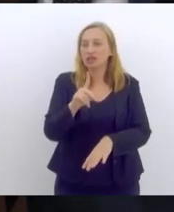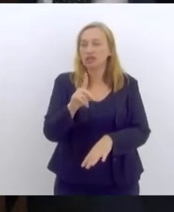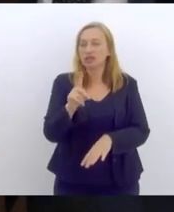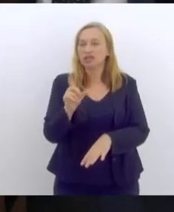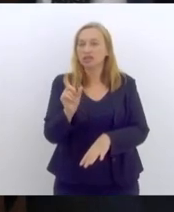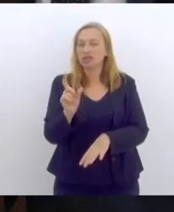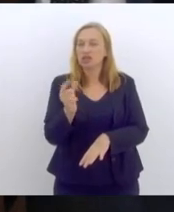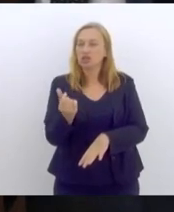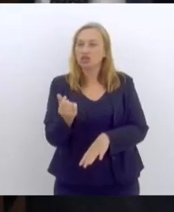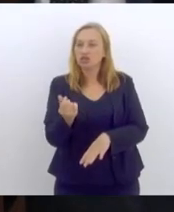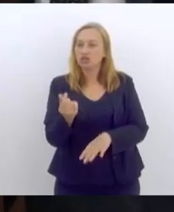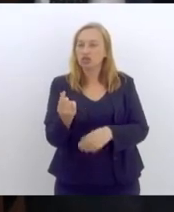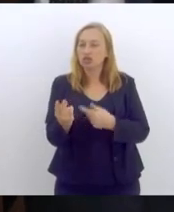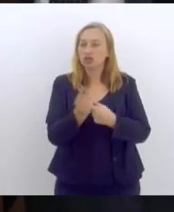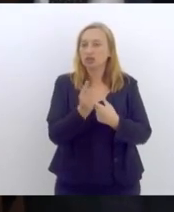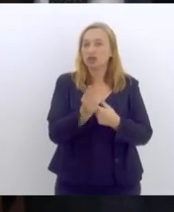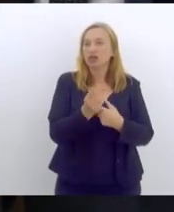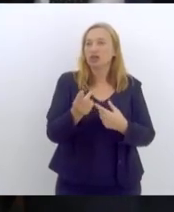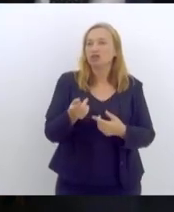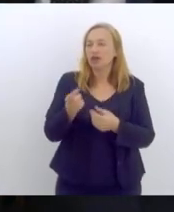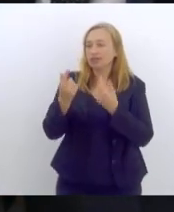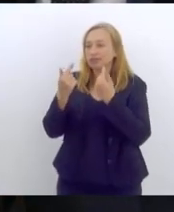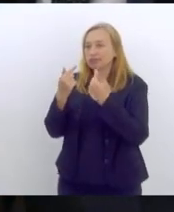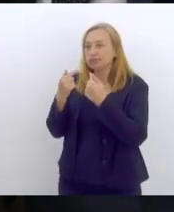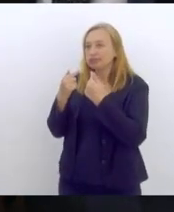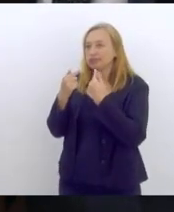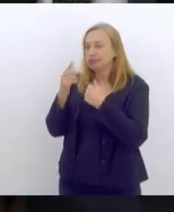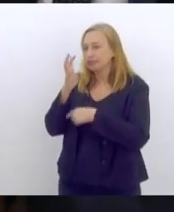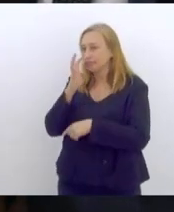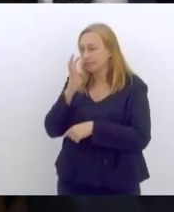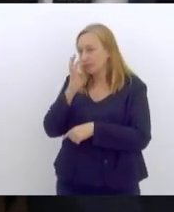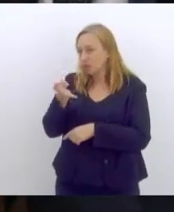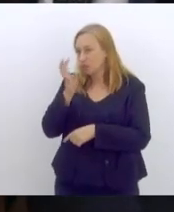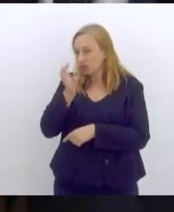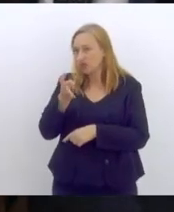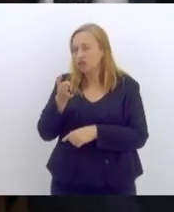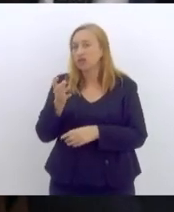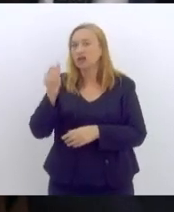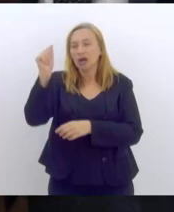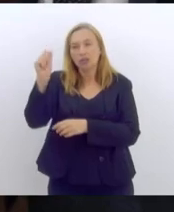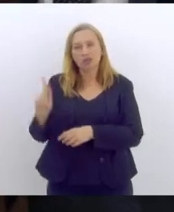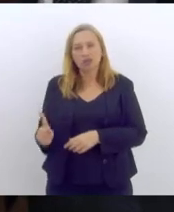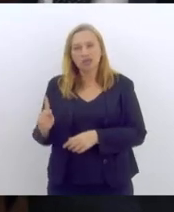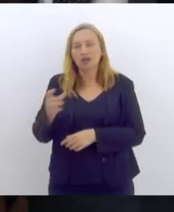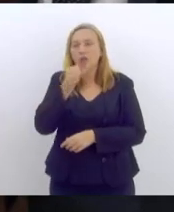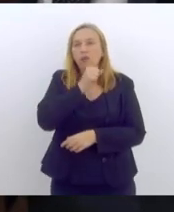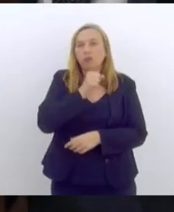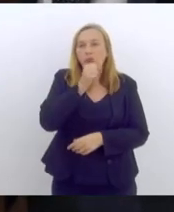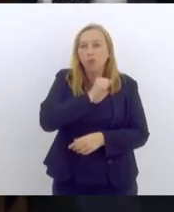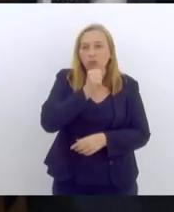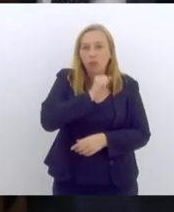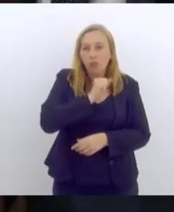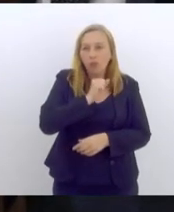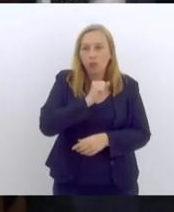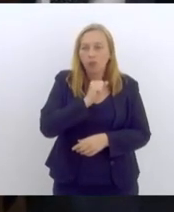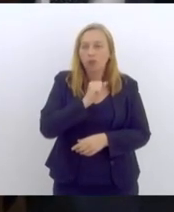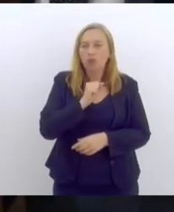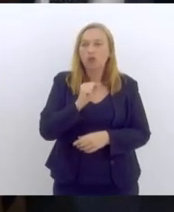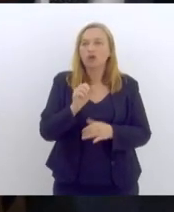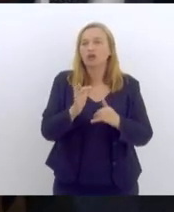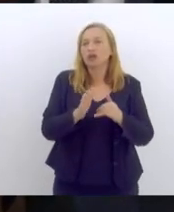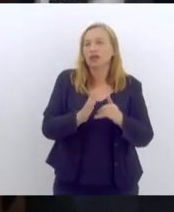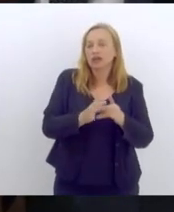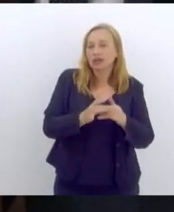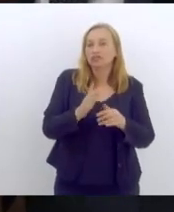Após diversas denúncias no nosso gabinete, onde os aposentados idosos estão sendo lesados através dos canais de